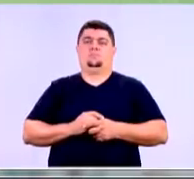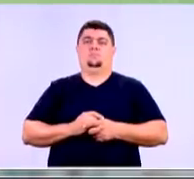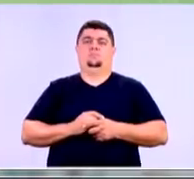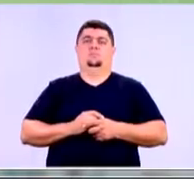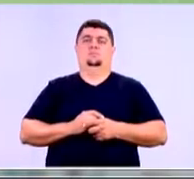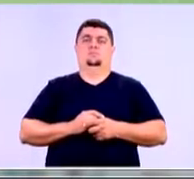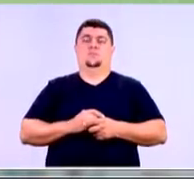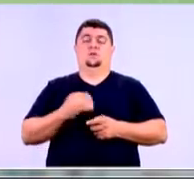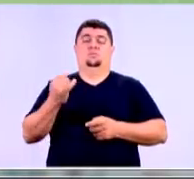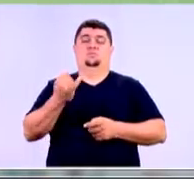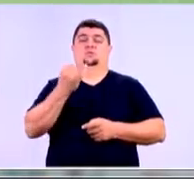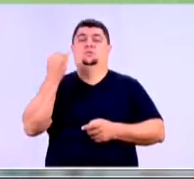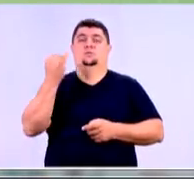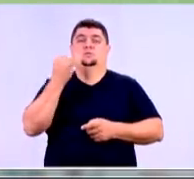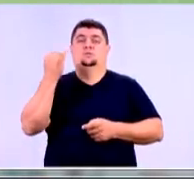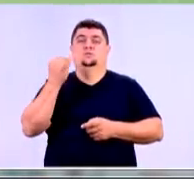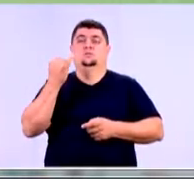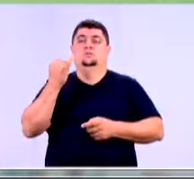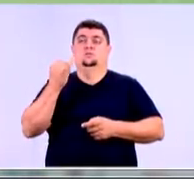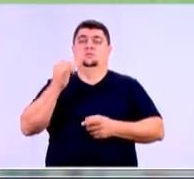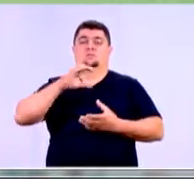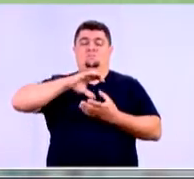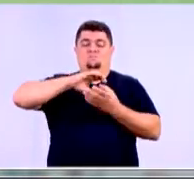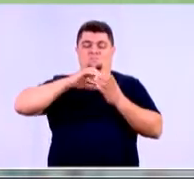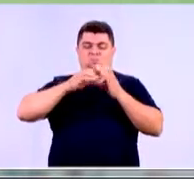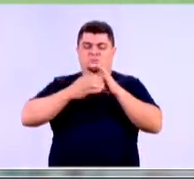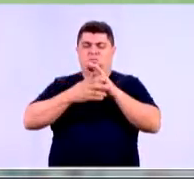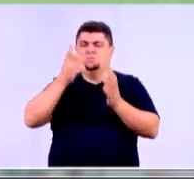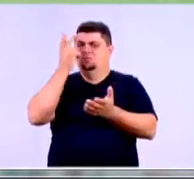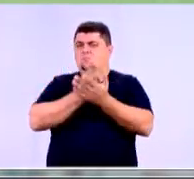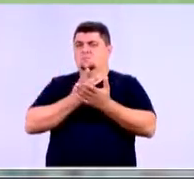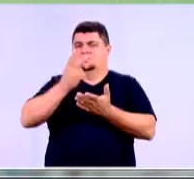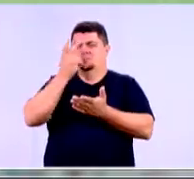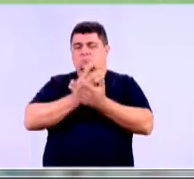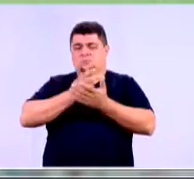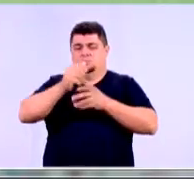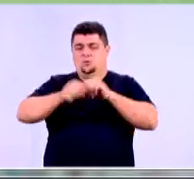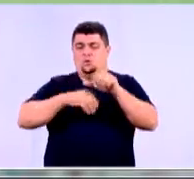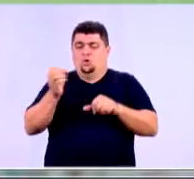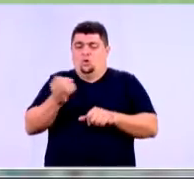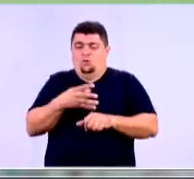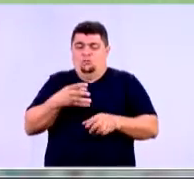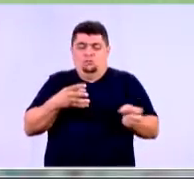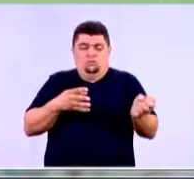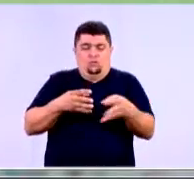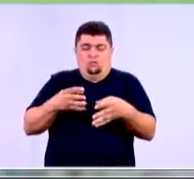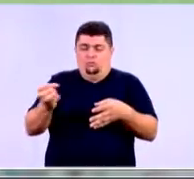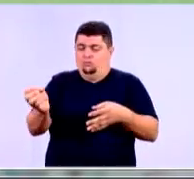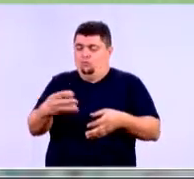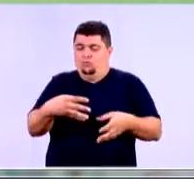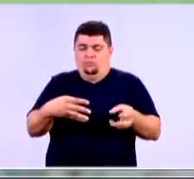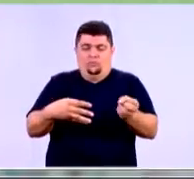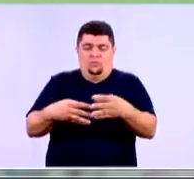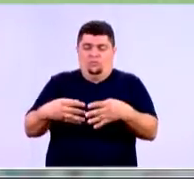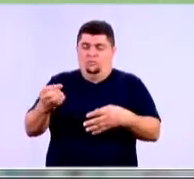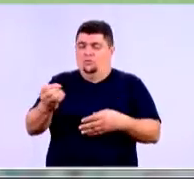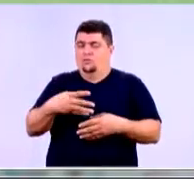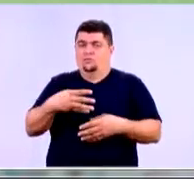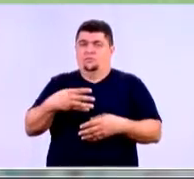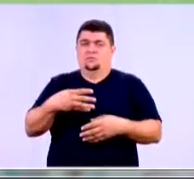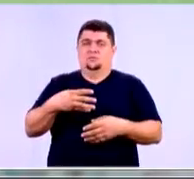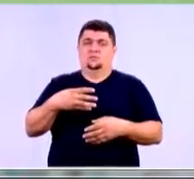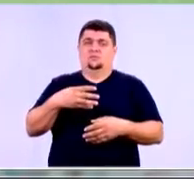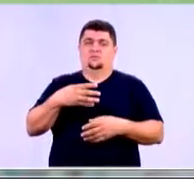E muito importante também é atualizar essa ficha cadastral. Você às vezes faz uma ficha cadastral para um cliente e ele